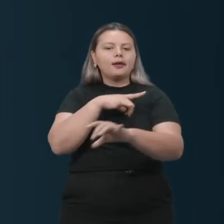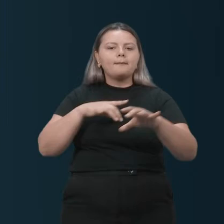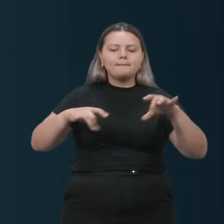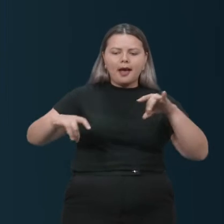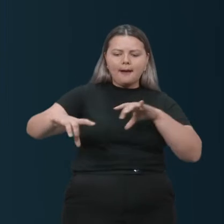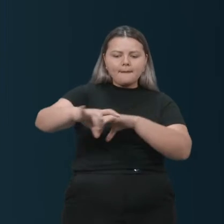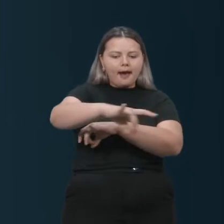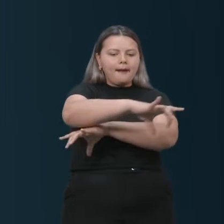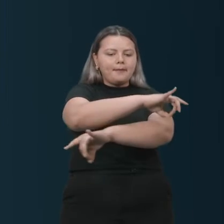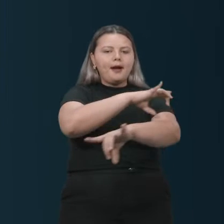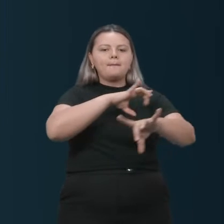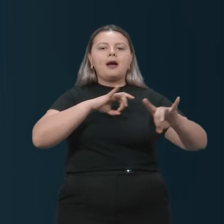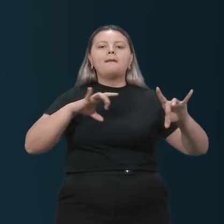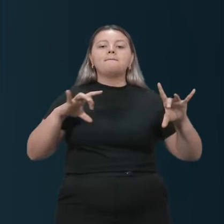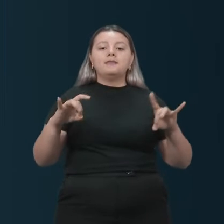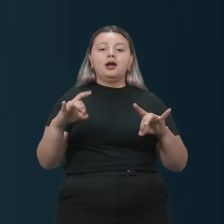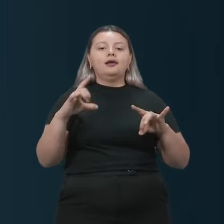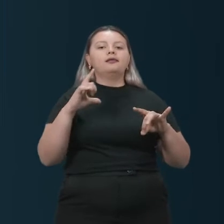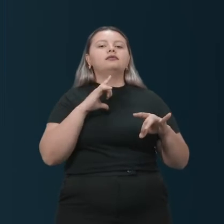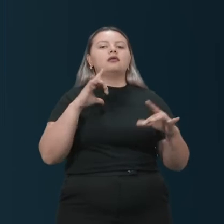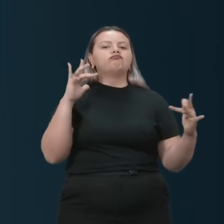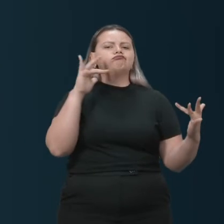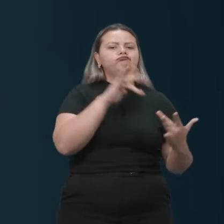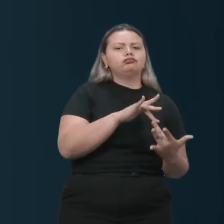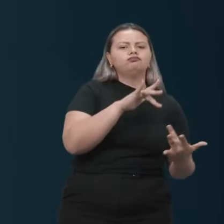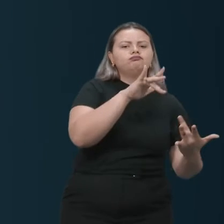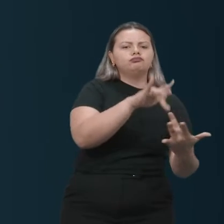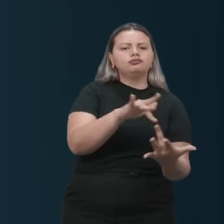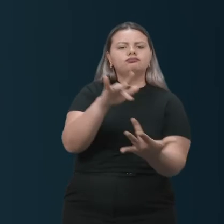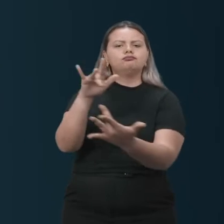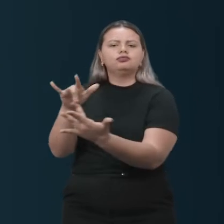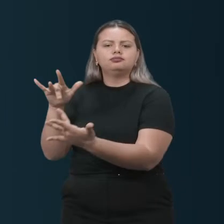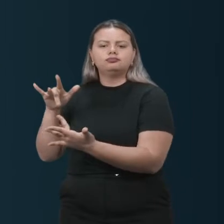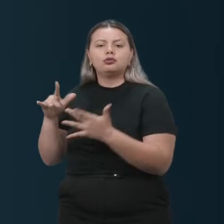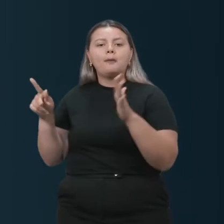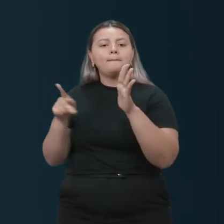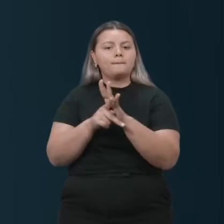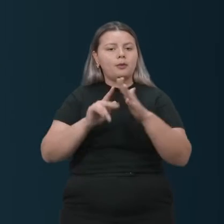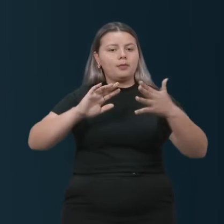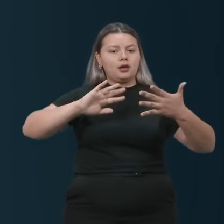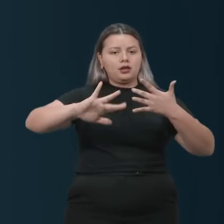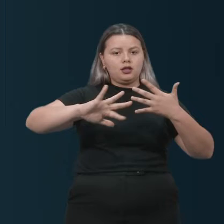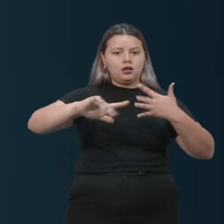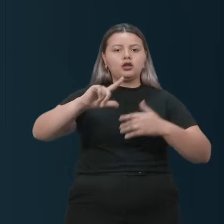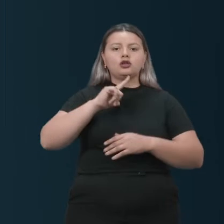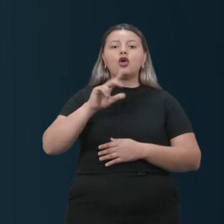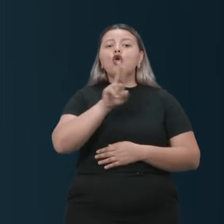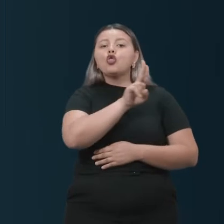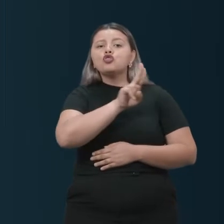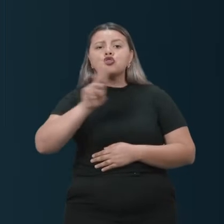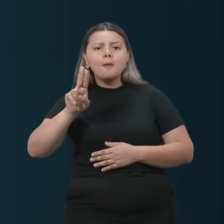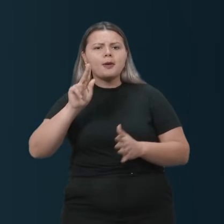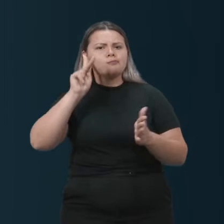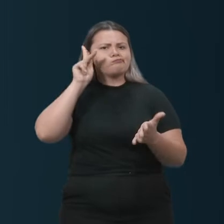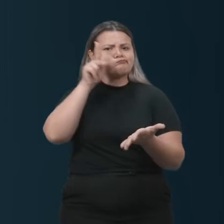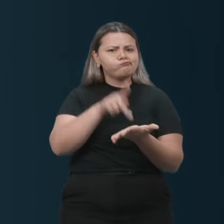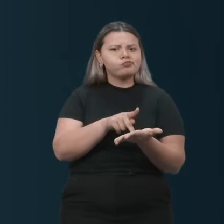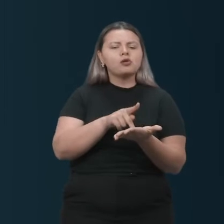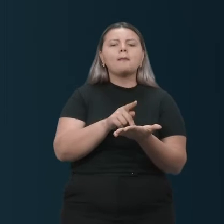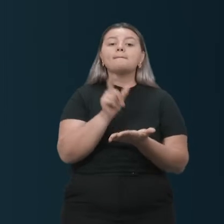contato próximo entre projeções dos neurônios recebe um nome específico, que são